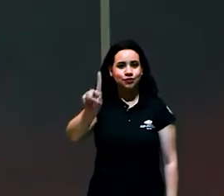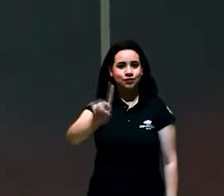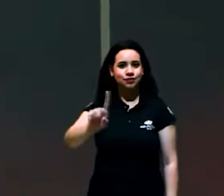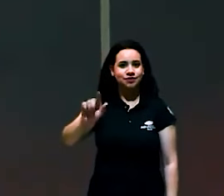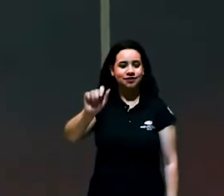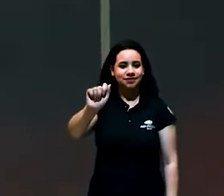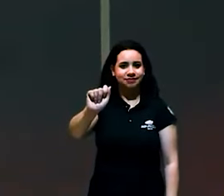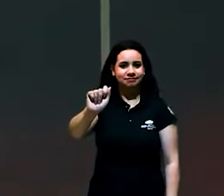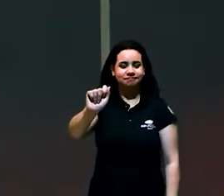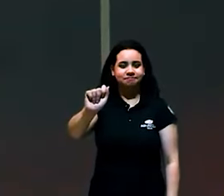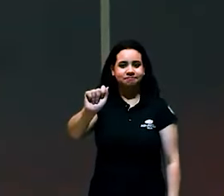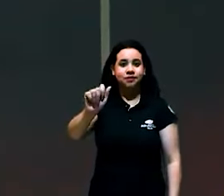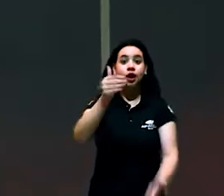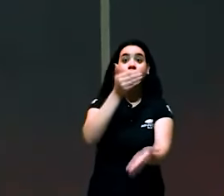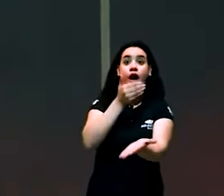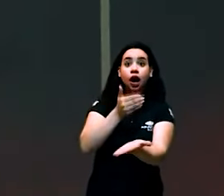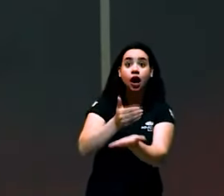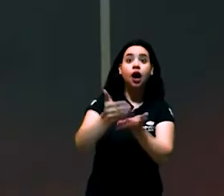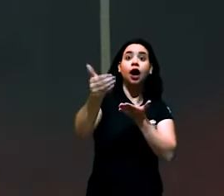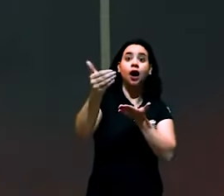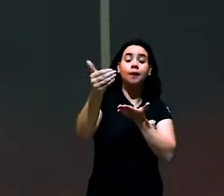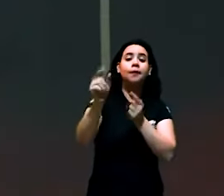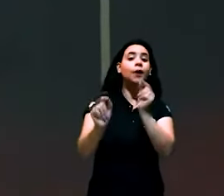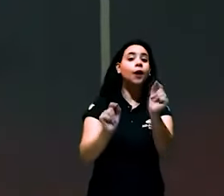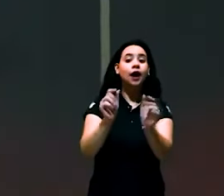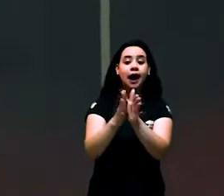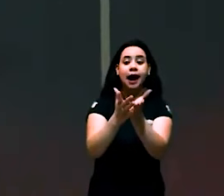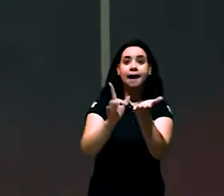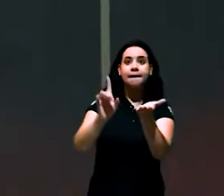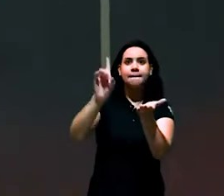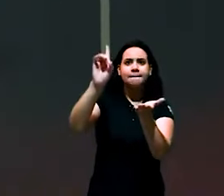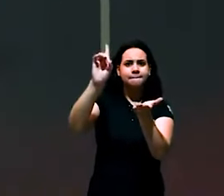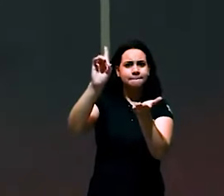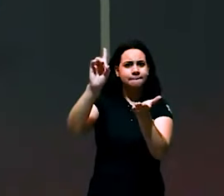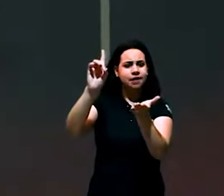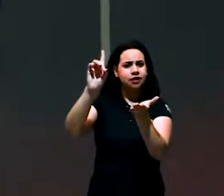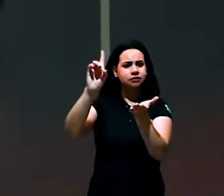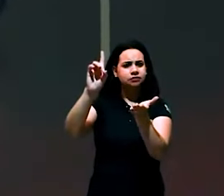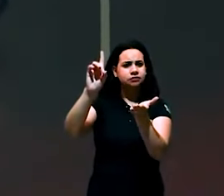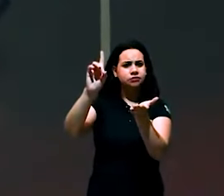eu gostaria nesta noite de enfatizar um pouco